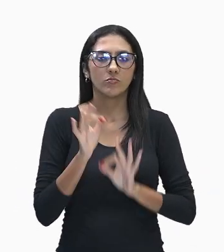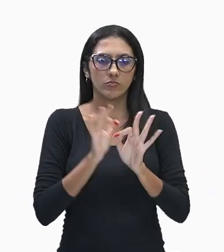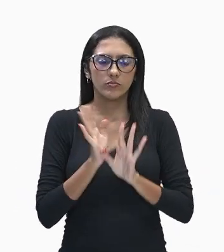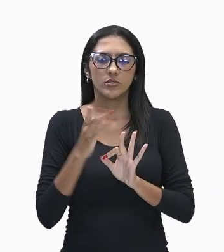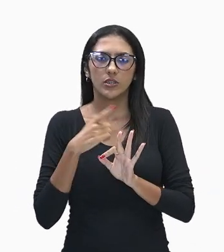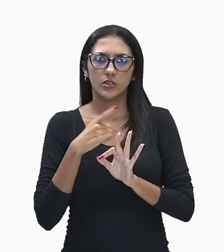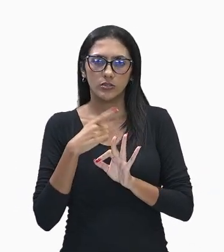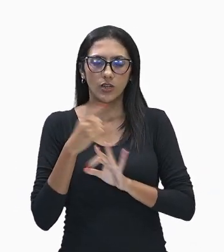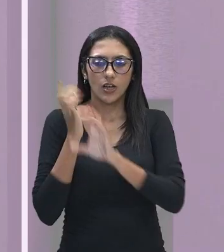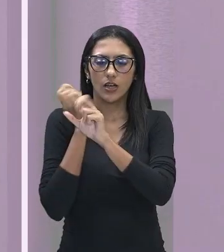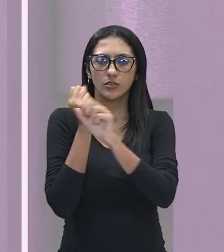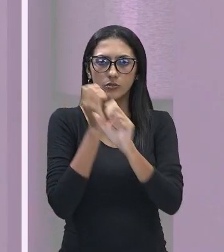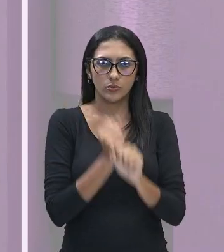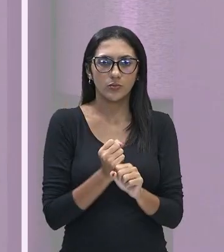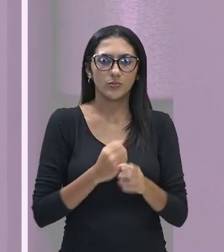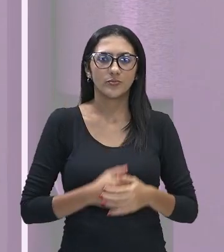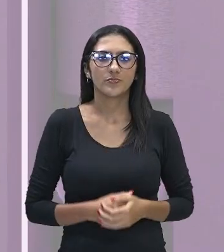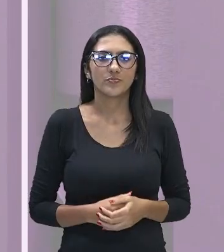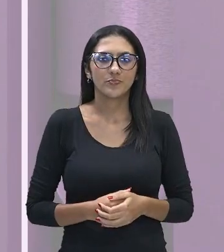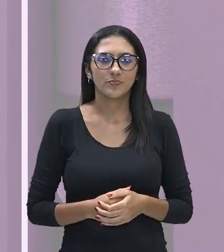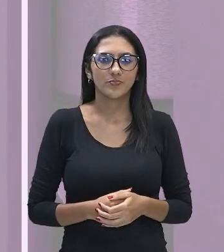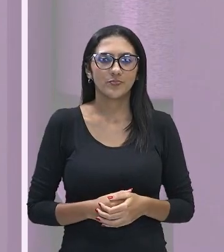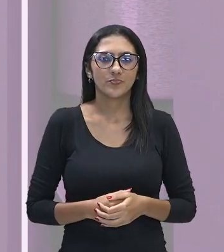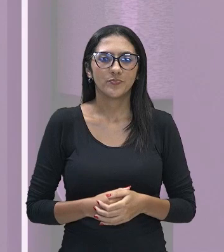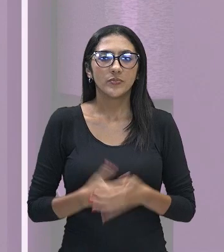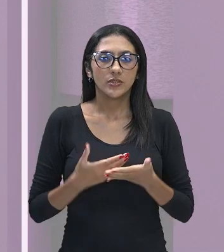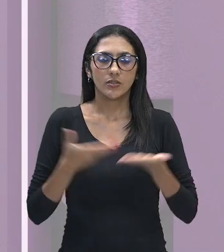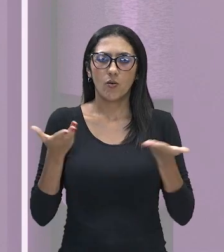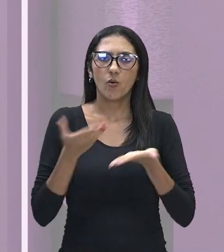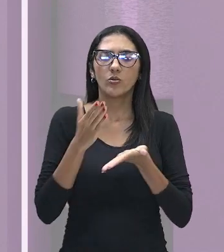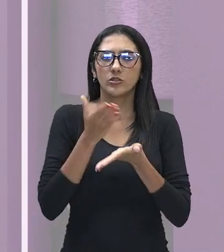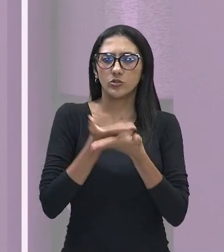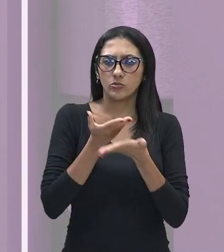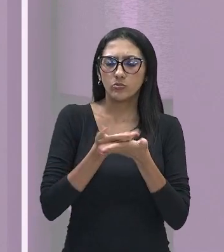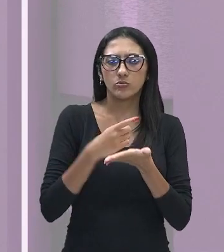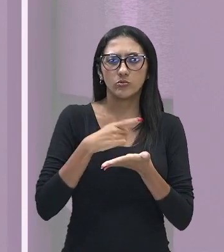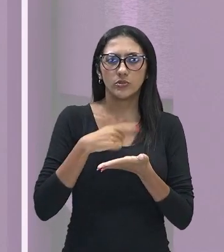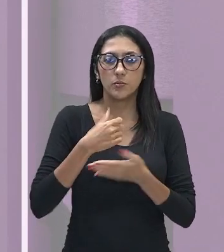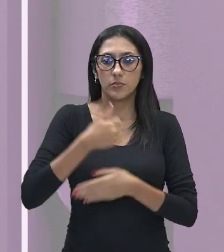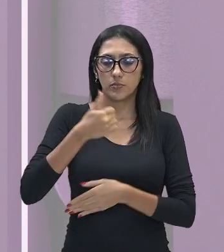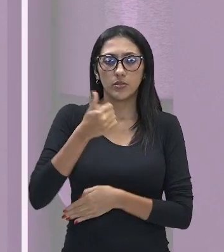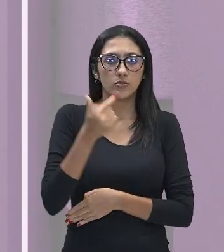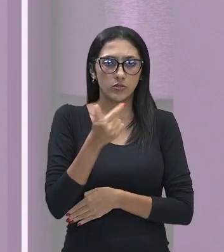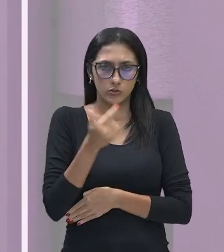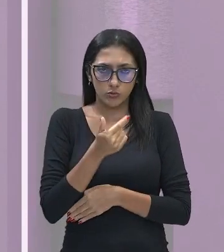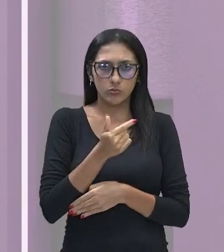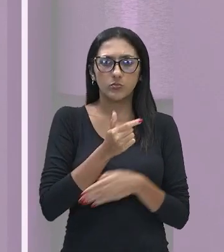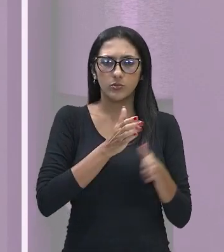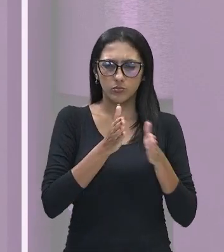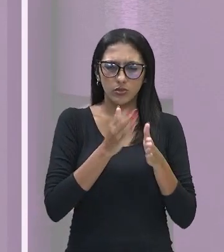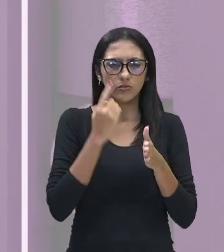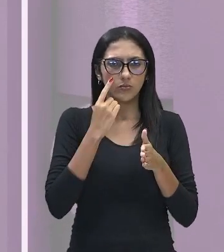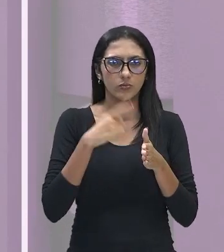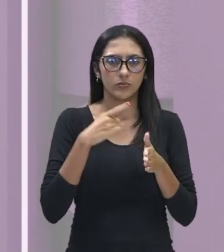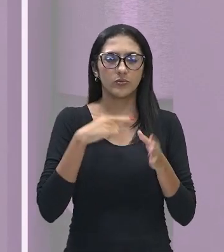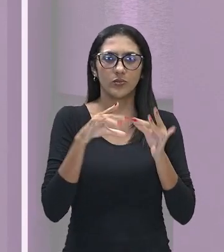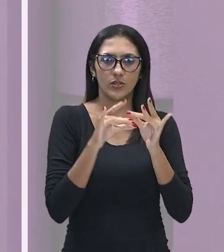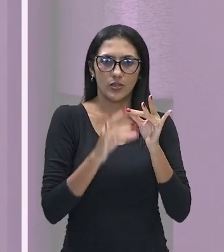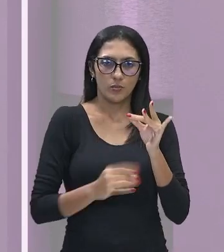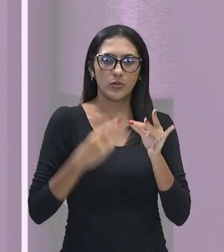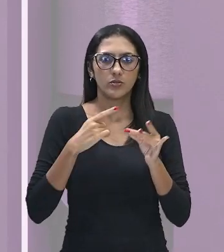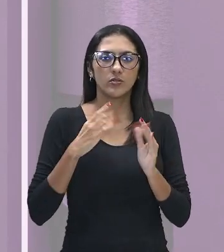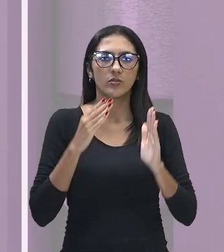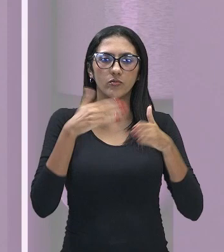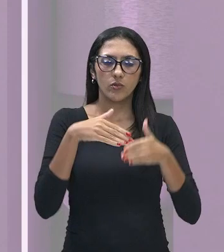para aplicação. Então, a aula terá dois momentos. O primeiro momento, como nós vimos aí o detalhamento, vai ser voltado